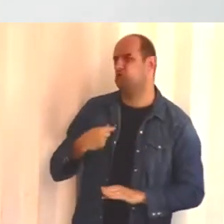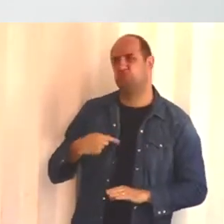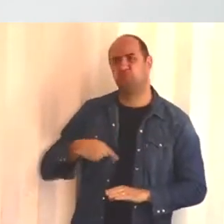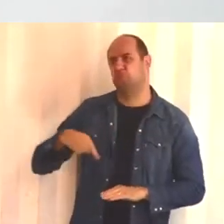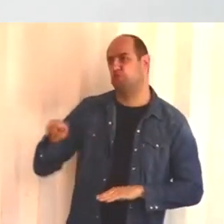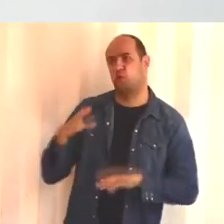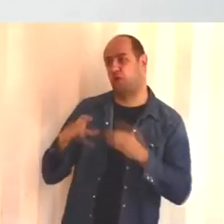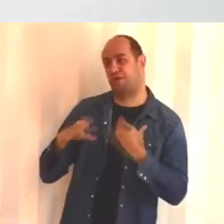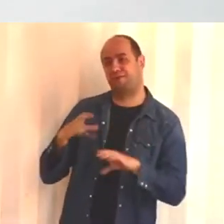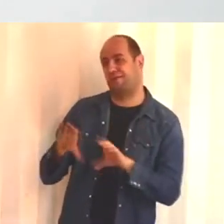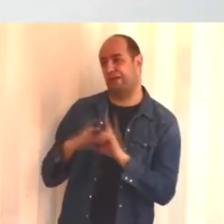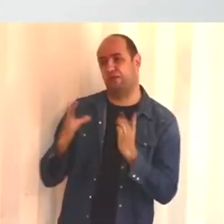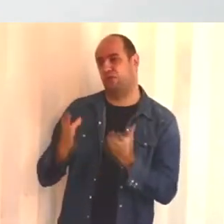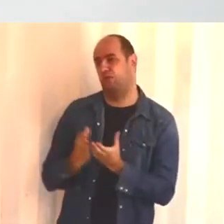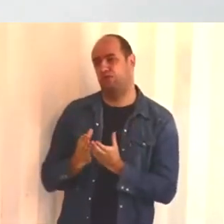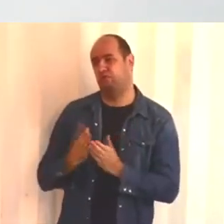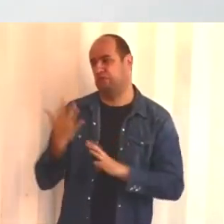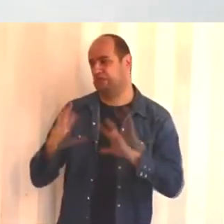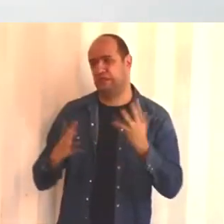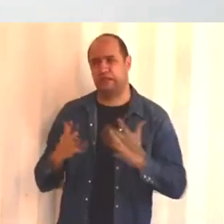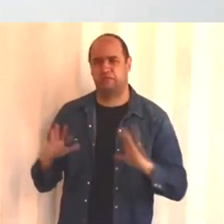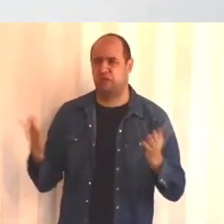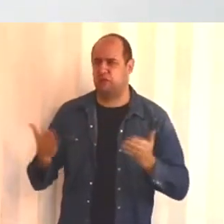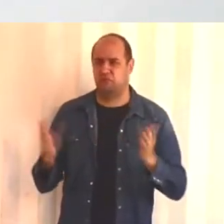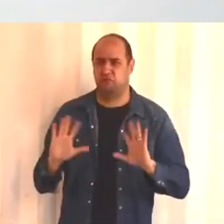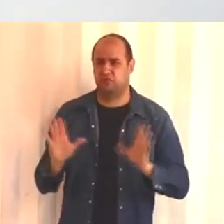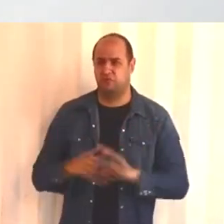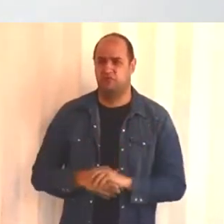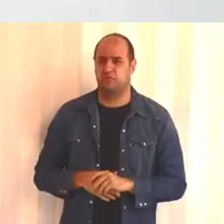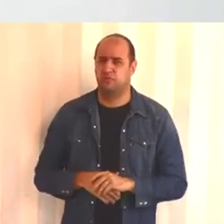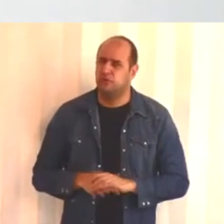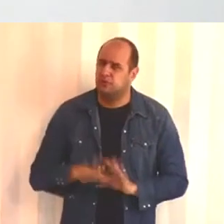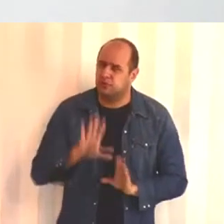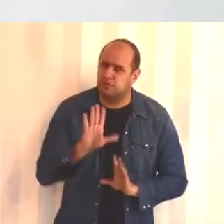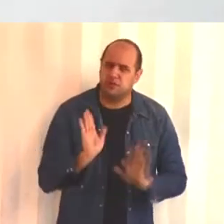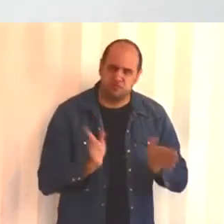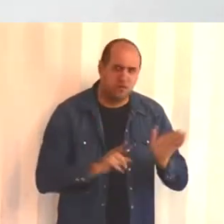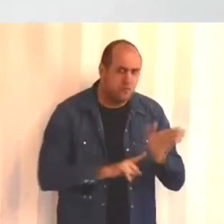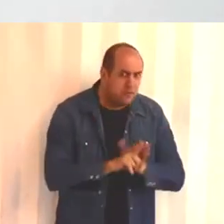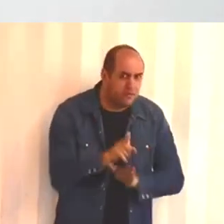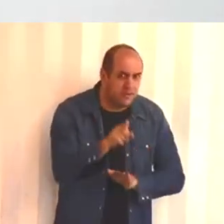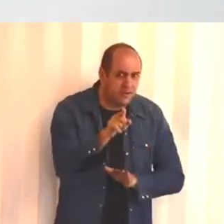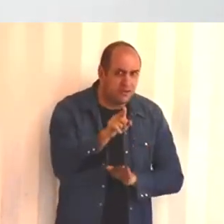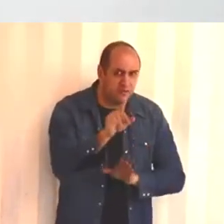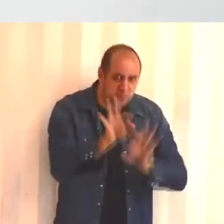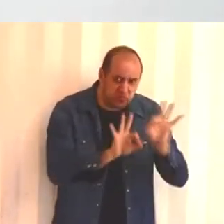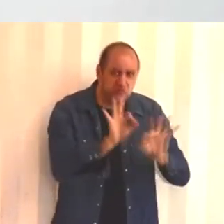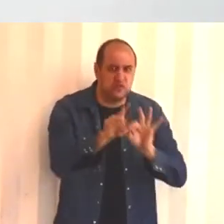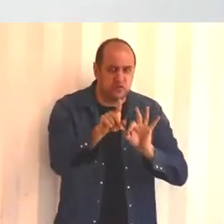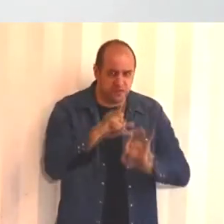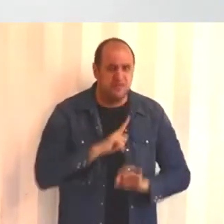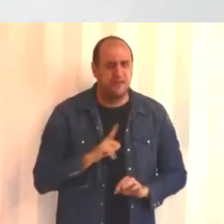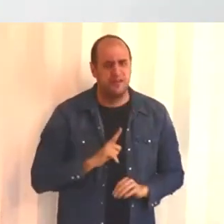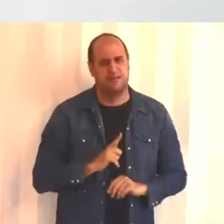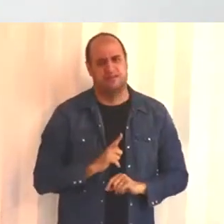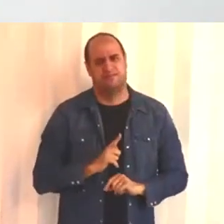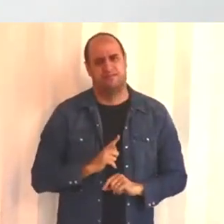do coro geral, então eu não tenho motivo para celebrar nessa manhã. Eu já te perguntei isso no decorrer da mensagem. Você tem.